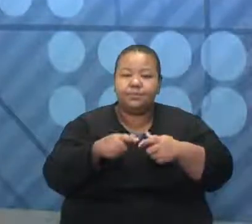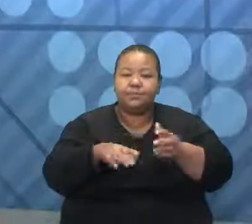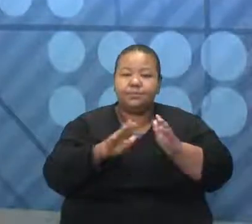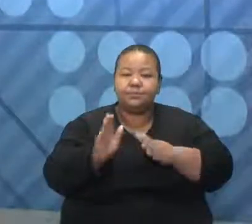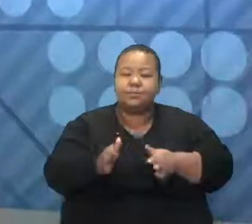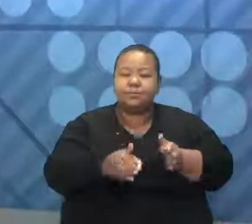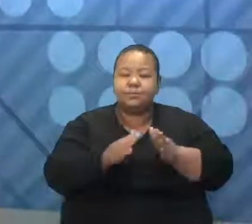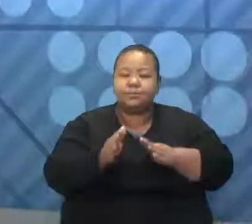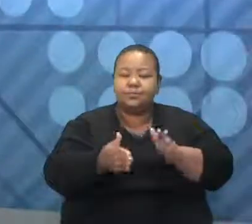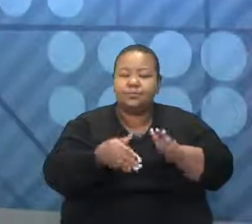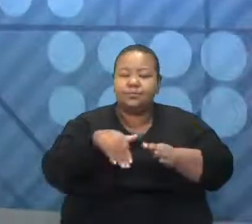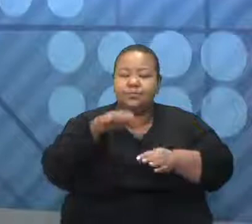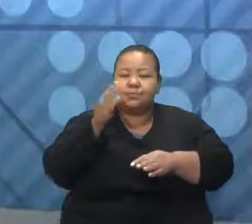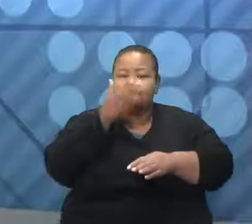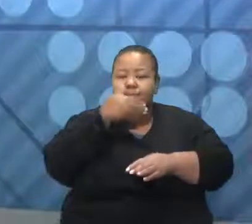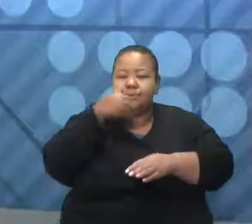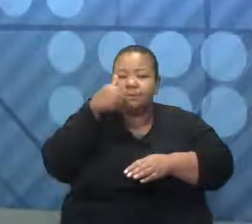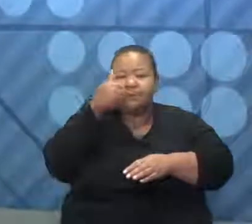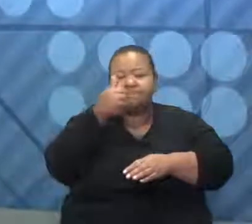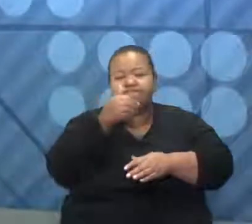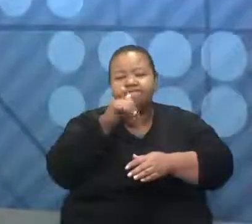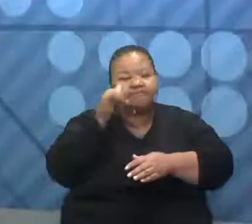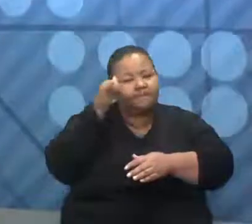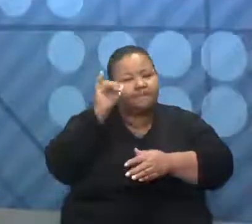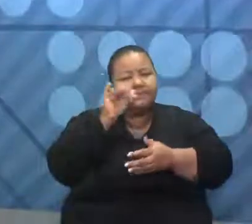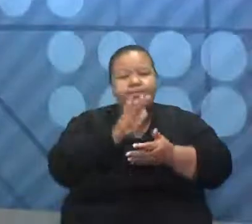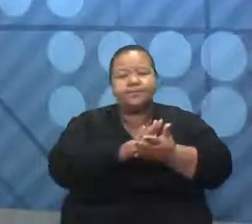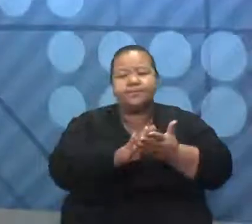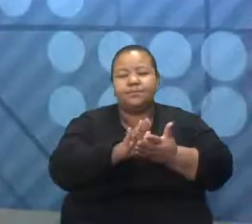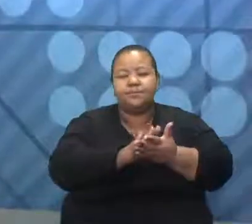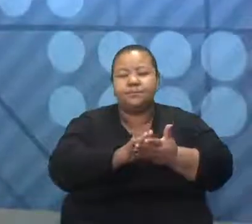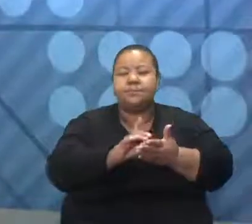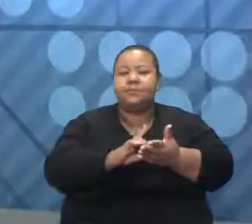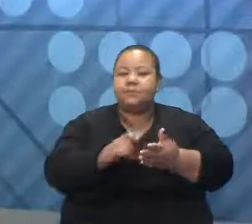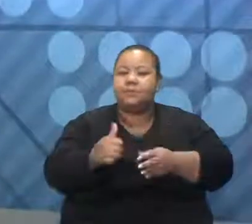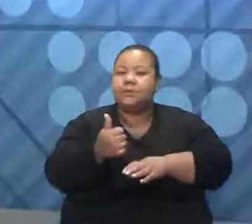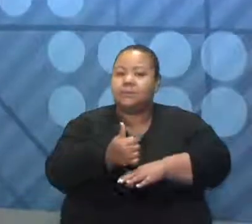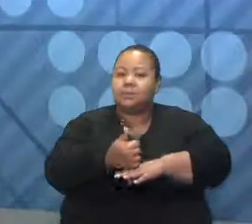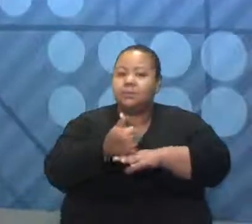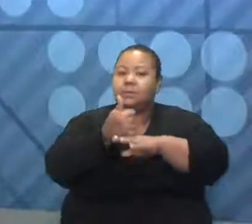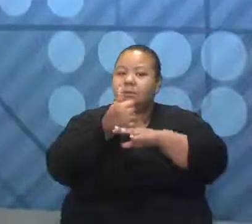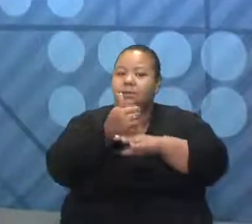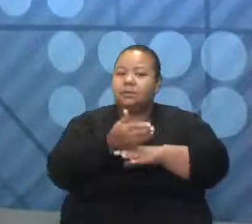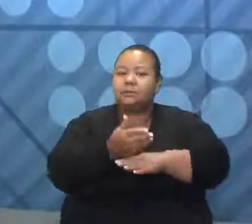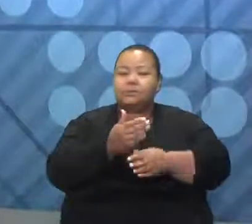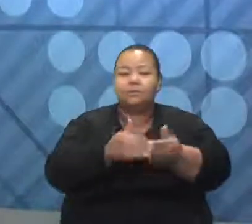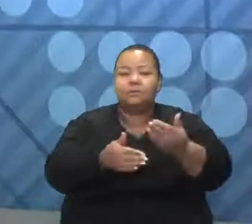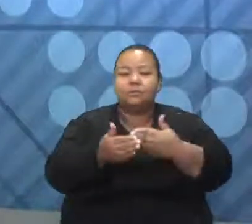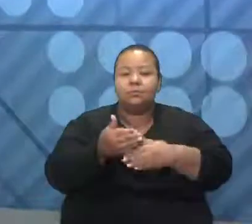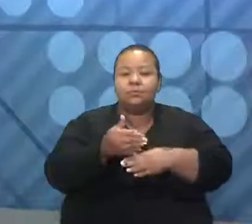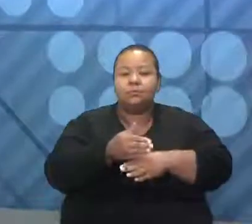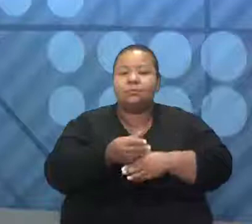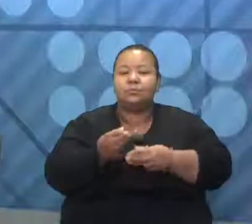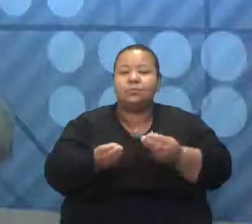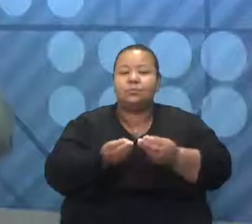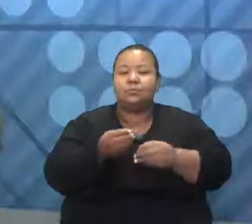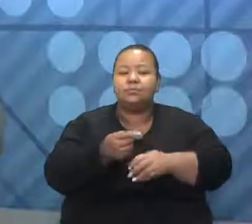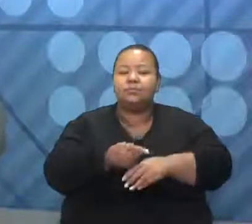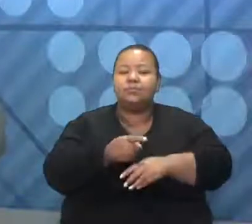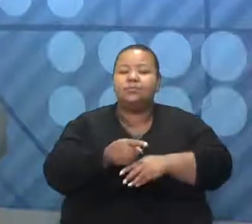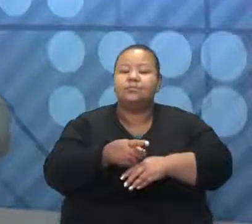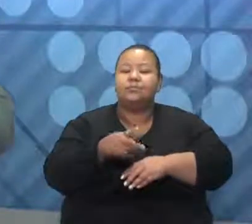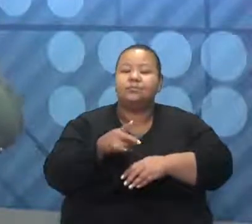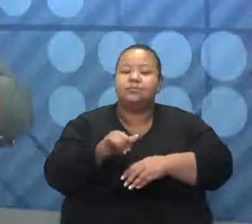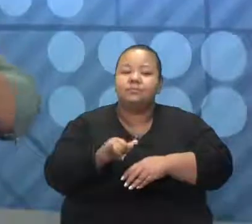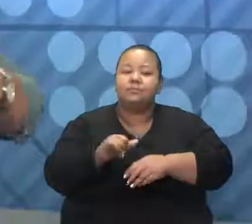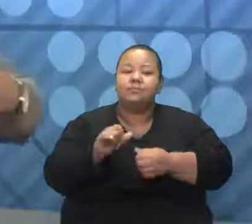de eficiência possível e eficácia. Tem que ter qualidade em todos esses processos. Mas como que ele vai